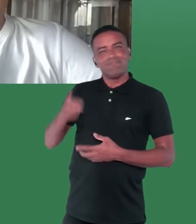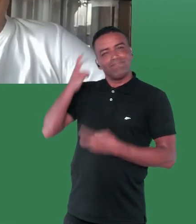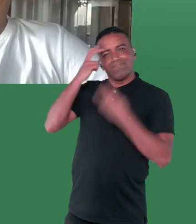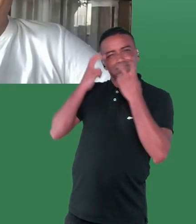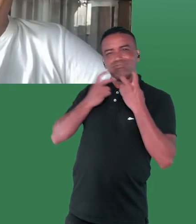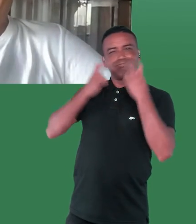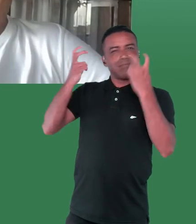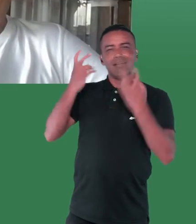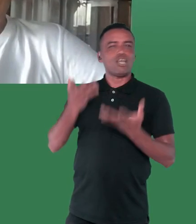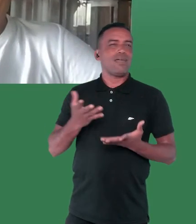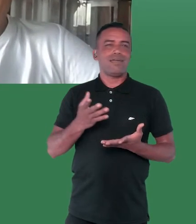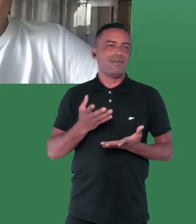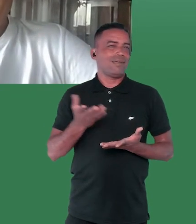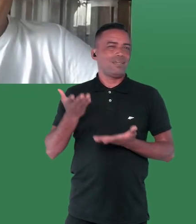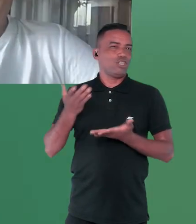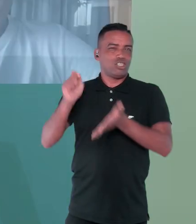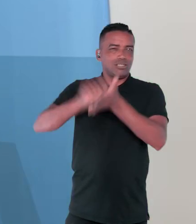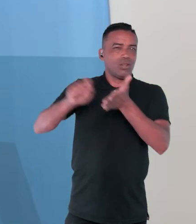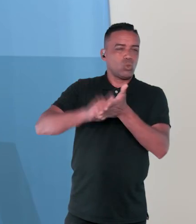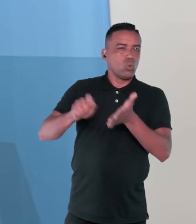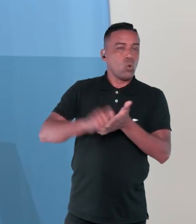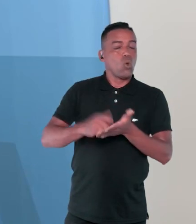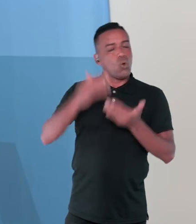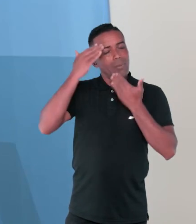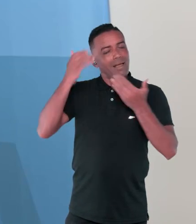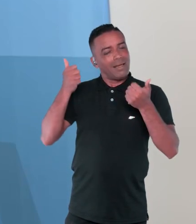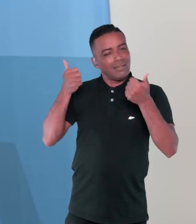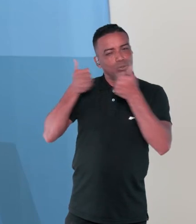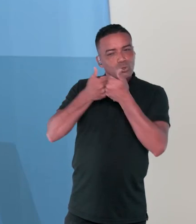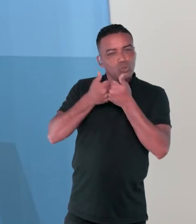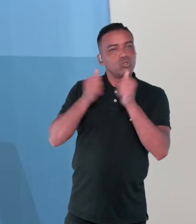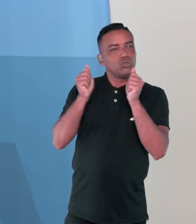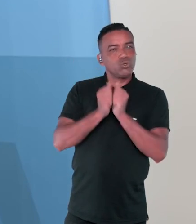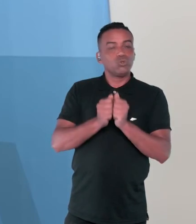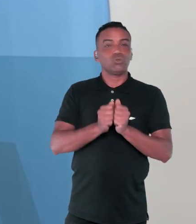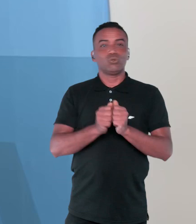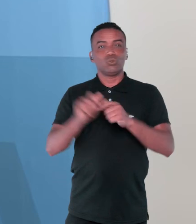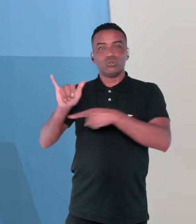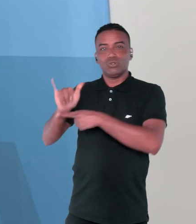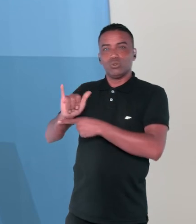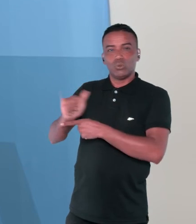Então é isso. Ouça o sábio e inteligente Eduardo Costa.